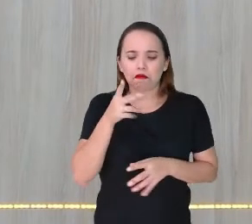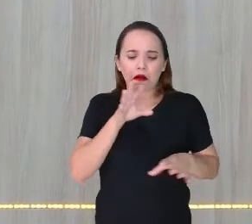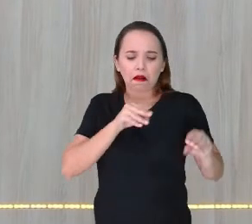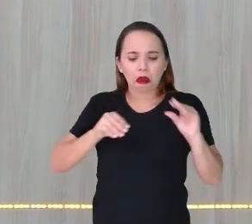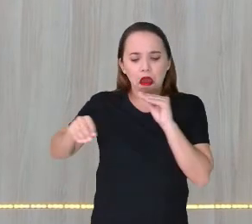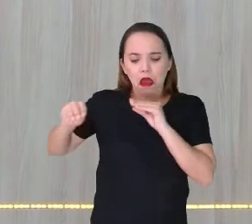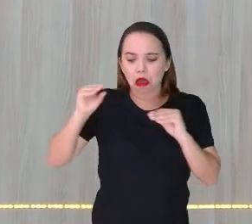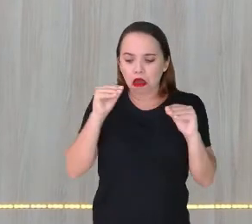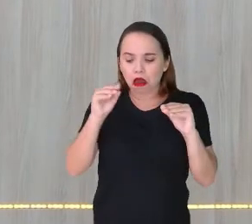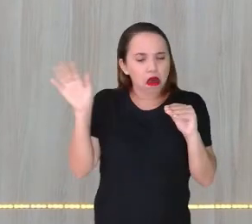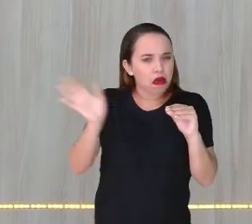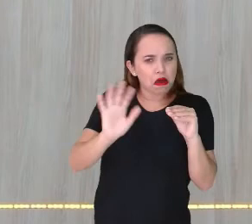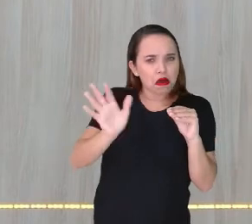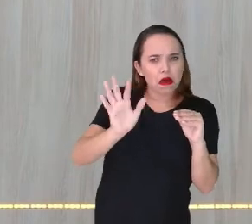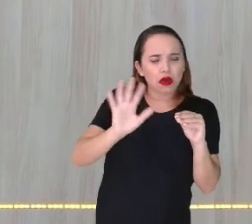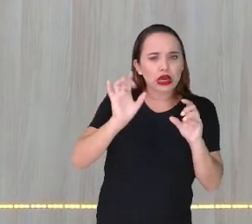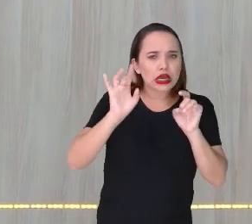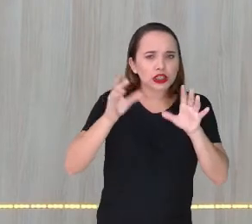expressar.